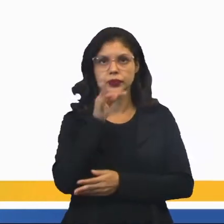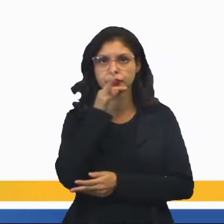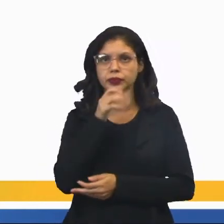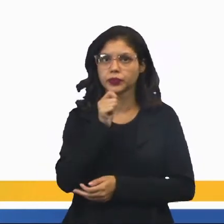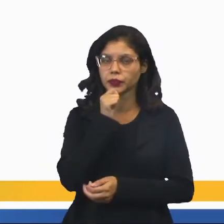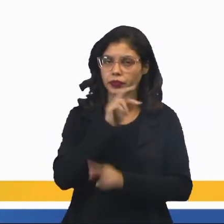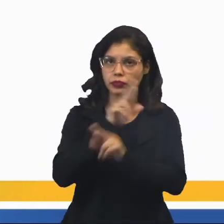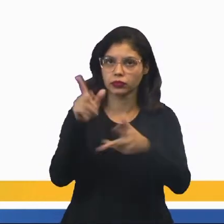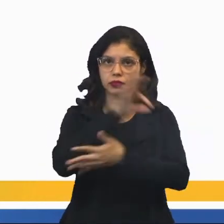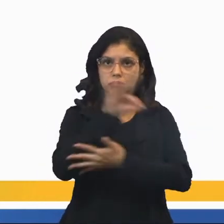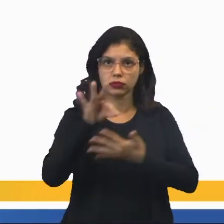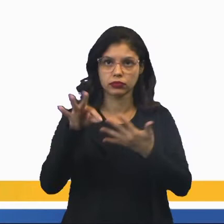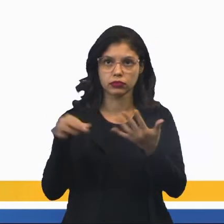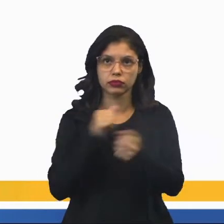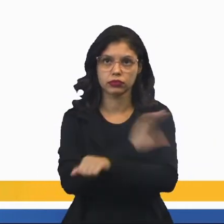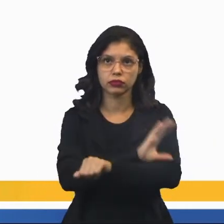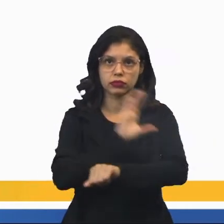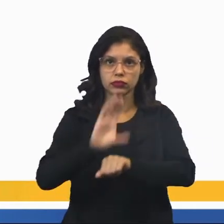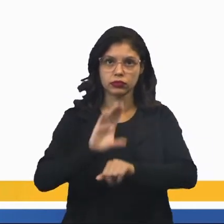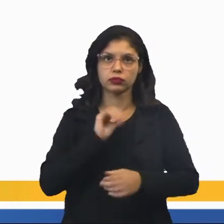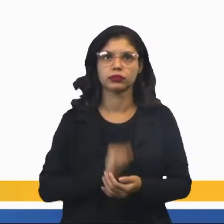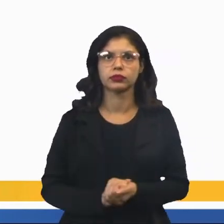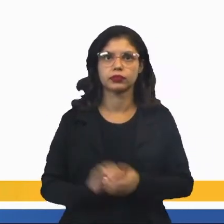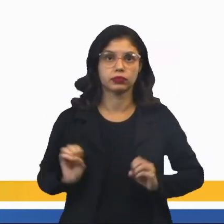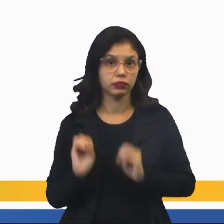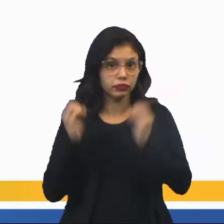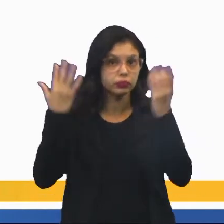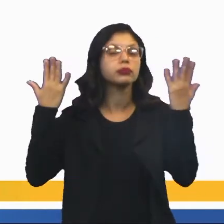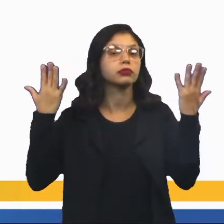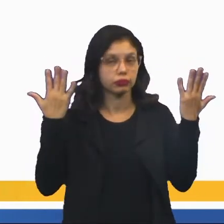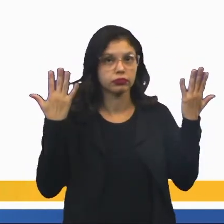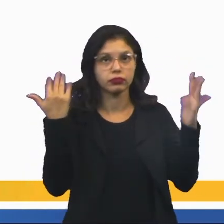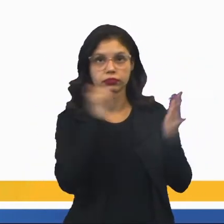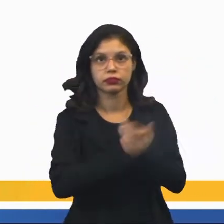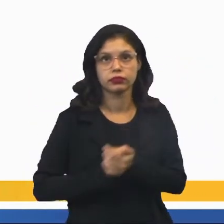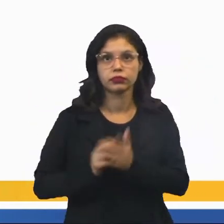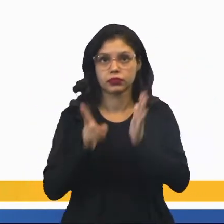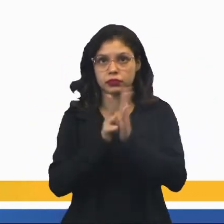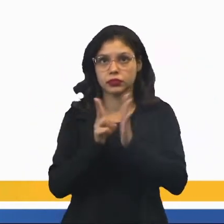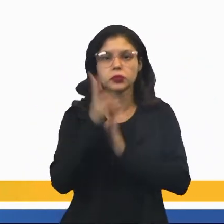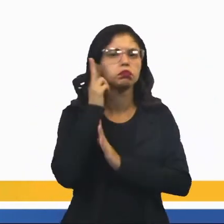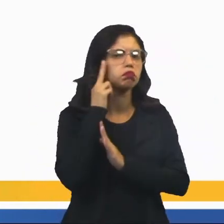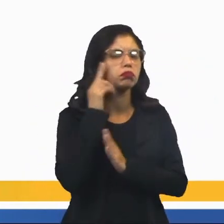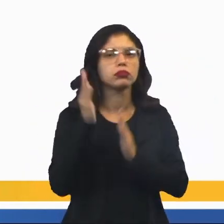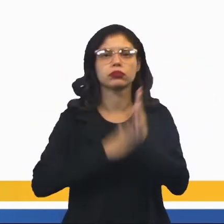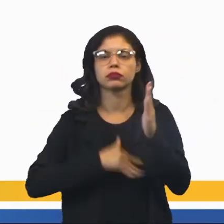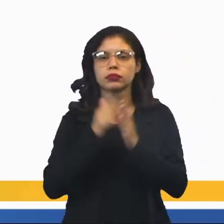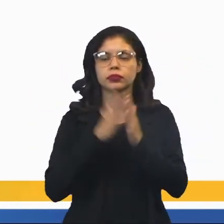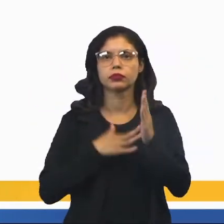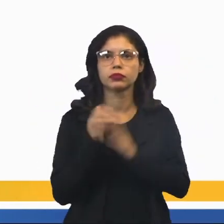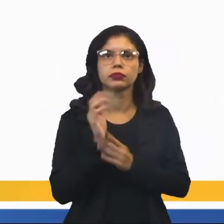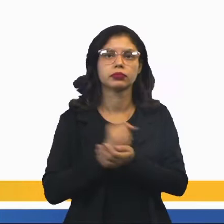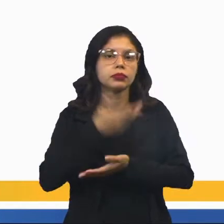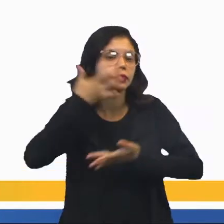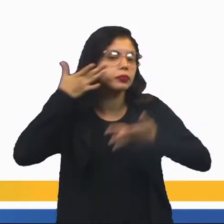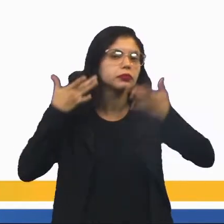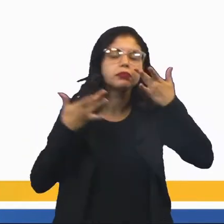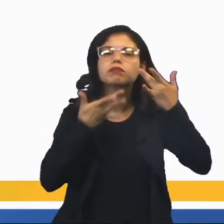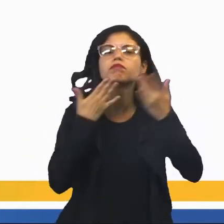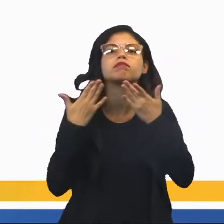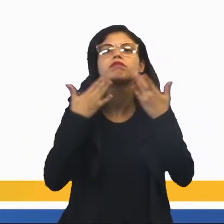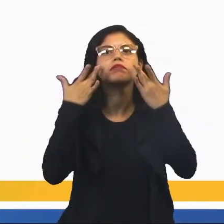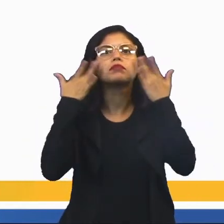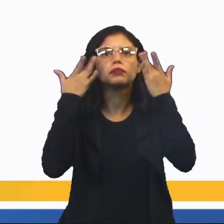havendo diferenciação nos elementos culturais. Em suas celebrações, os índios normalmente pintam-se e usam